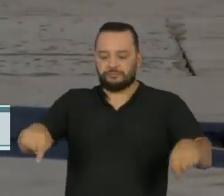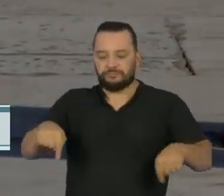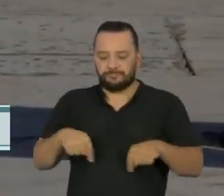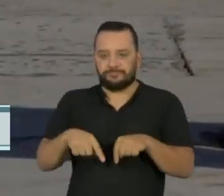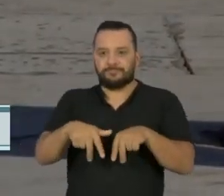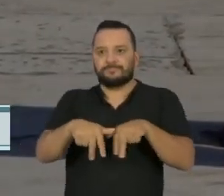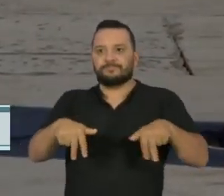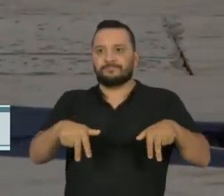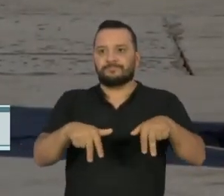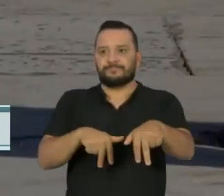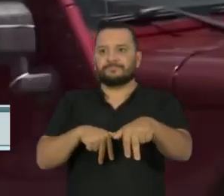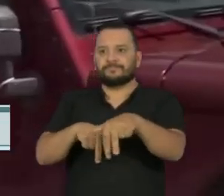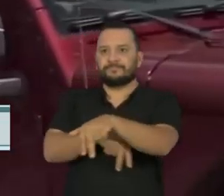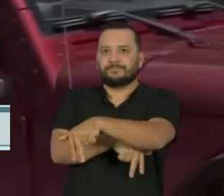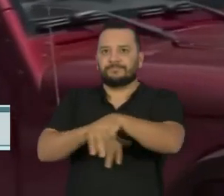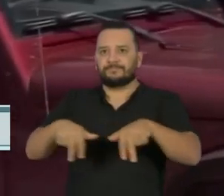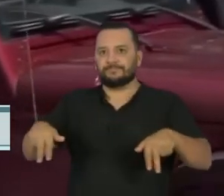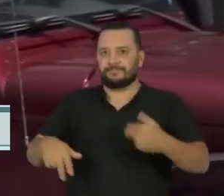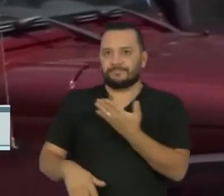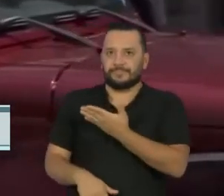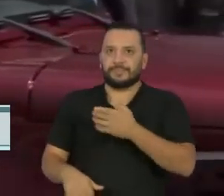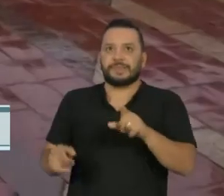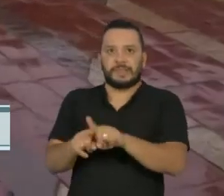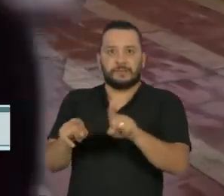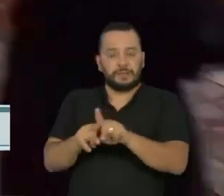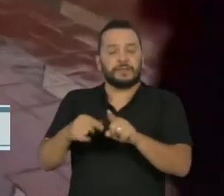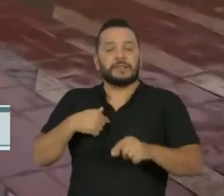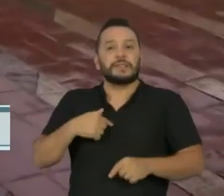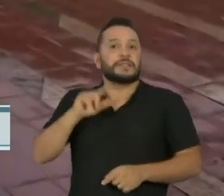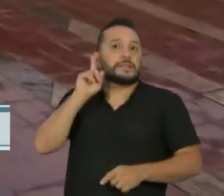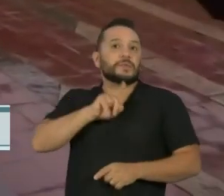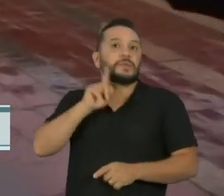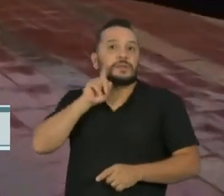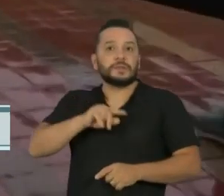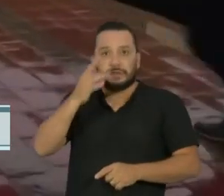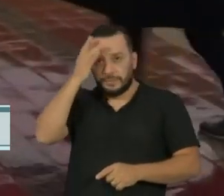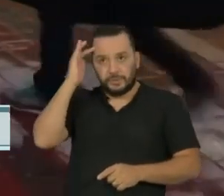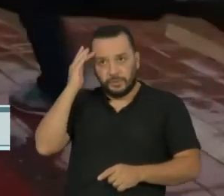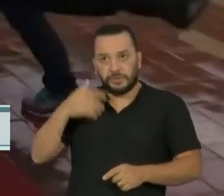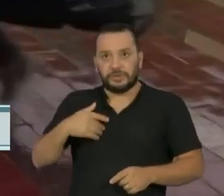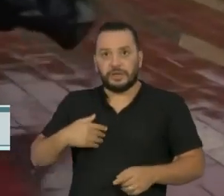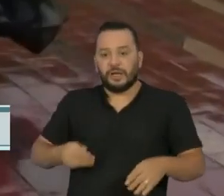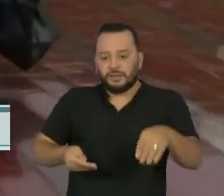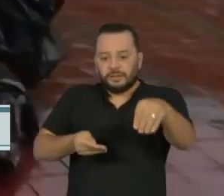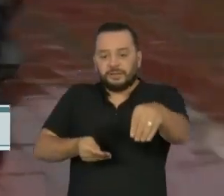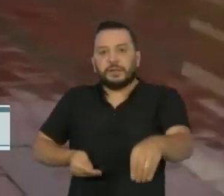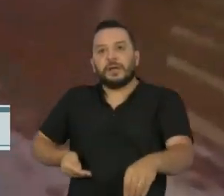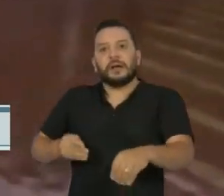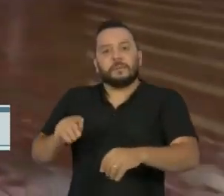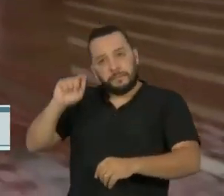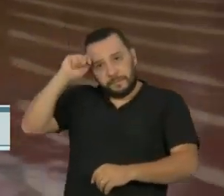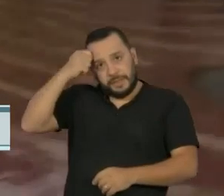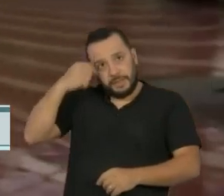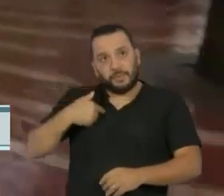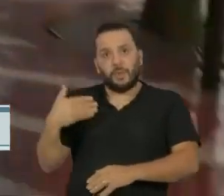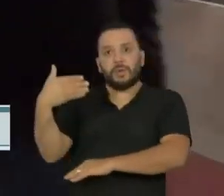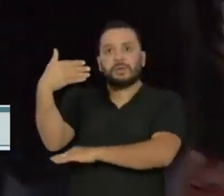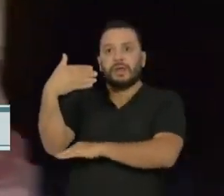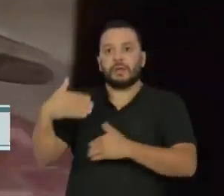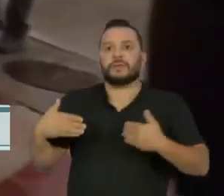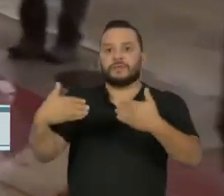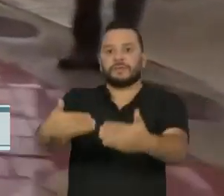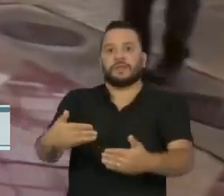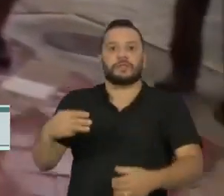de distanciamento social. Nos Estados Unidos, manifestantes colocaram sacos pretos em frente ao Trump Hotel, em